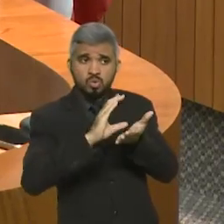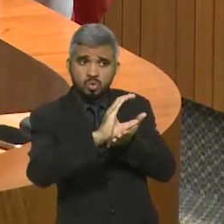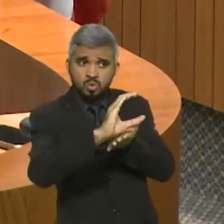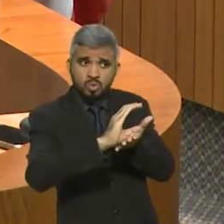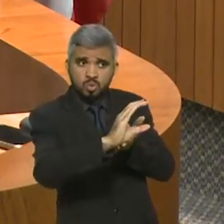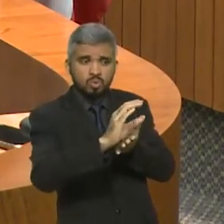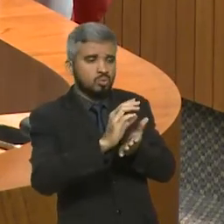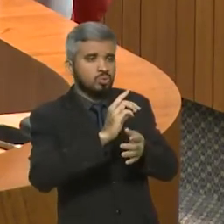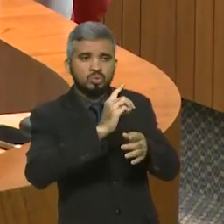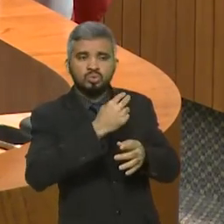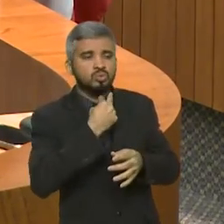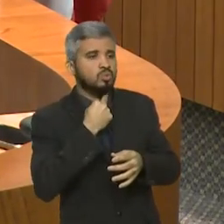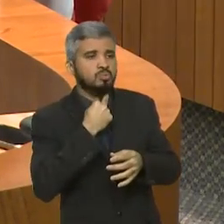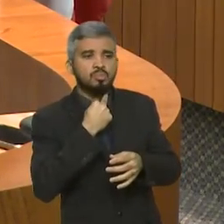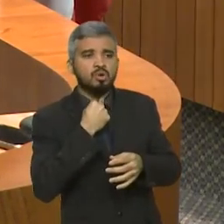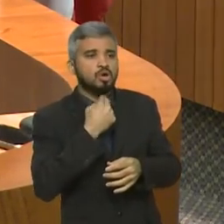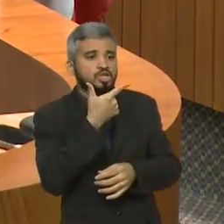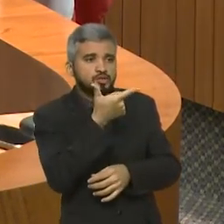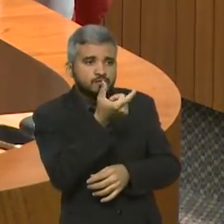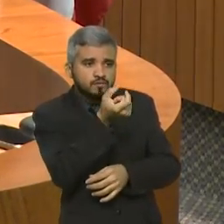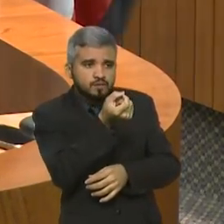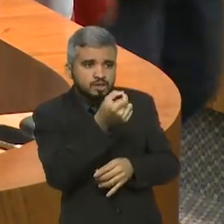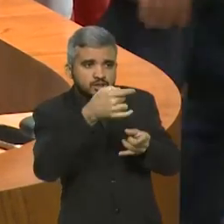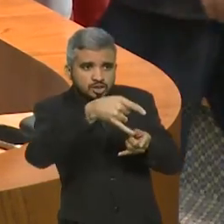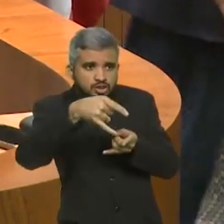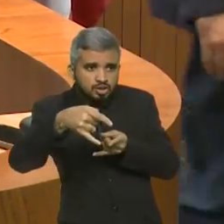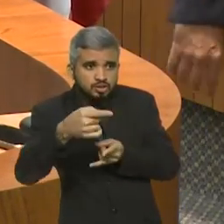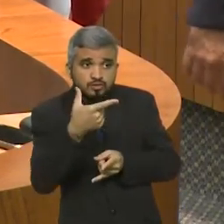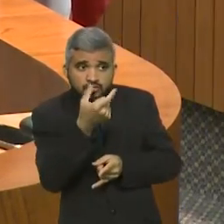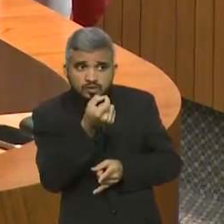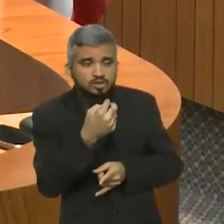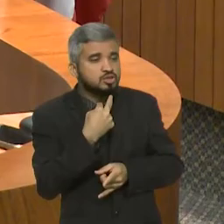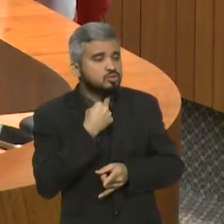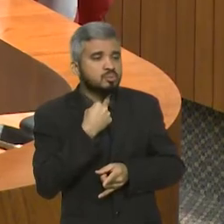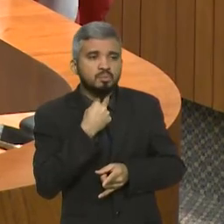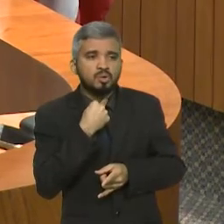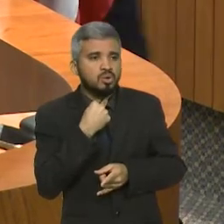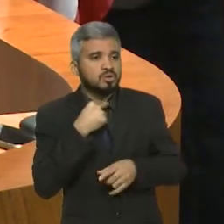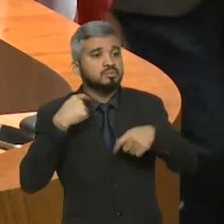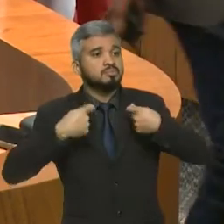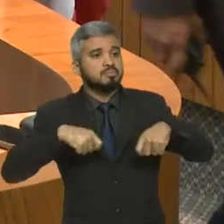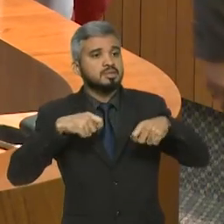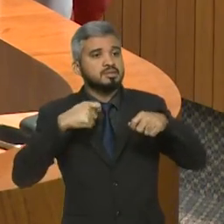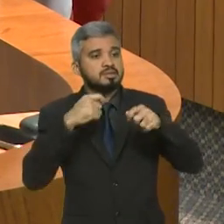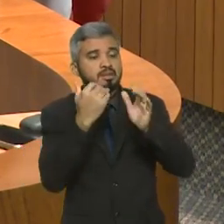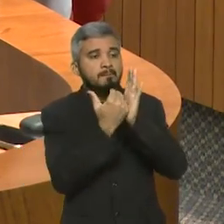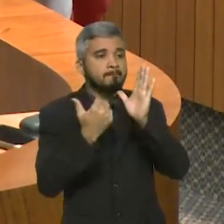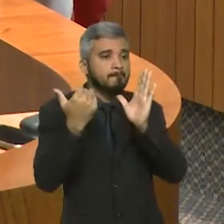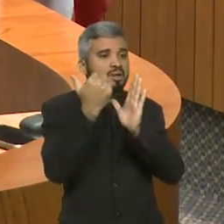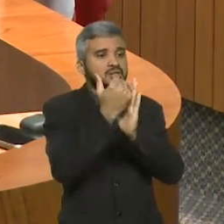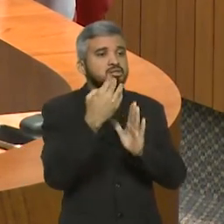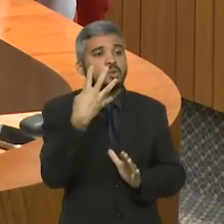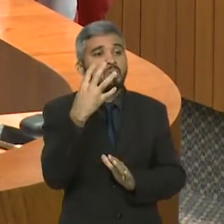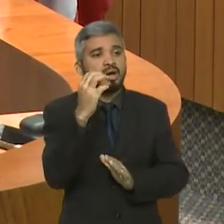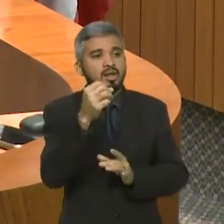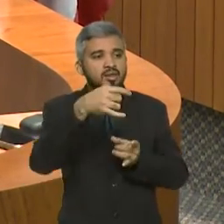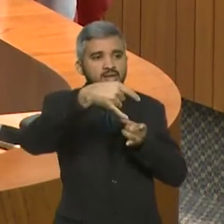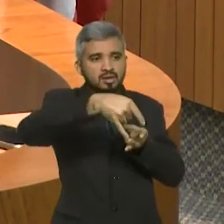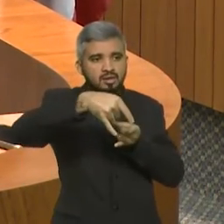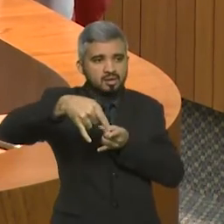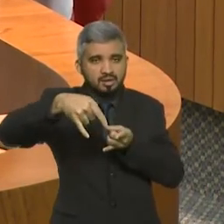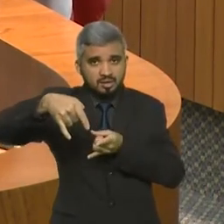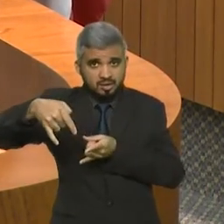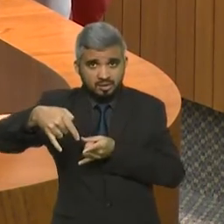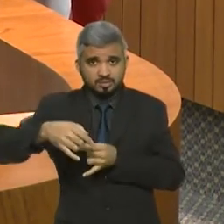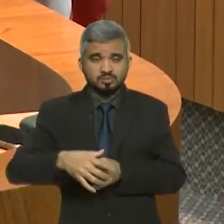sim para os hospitais acima de 40 leitos. E aqui, deputado Arnaldo Melo, Nós entramos com o projeto para